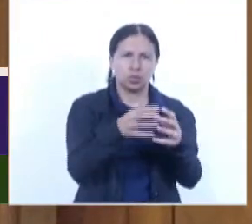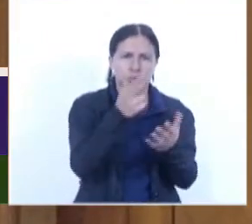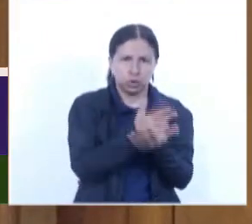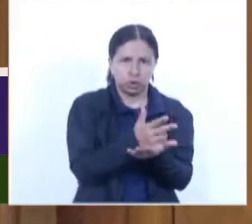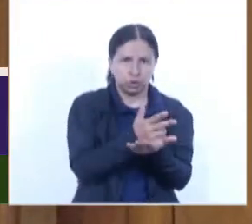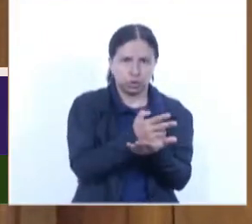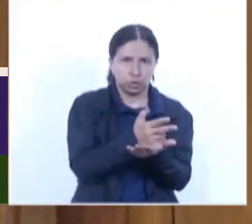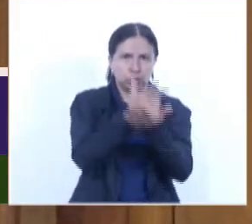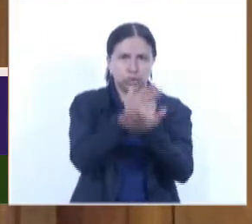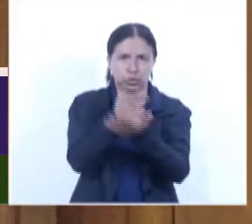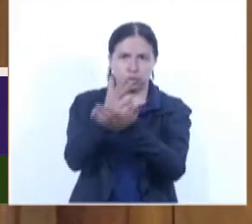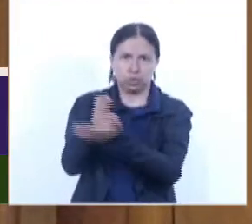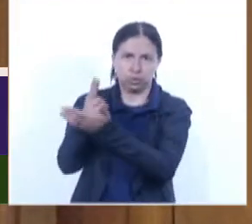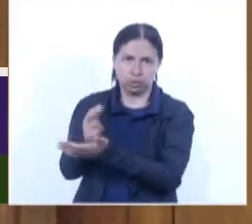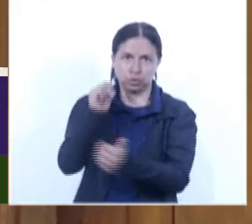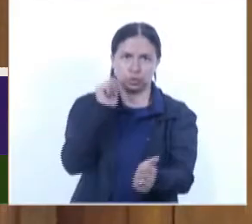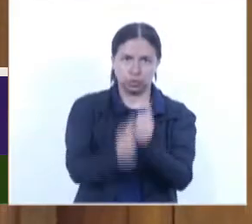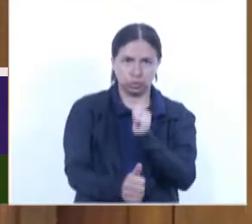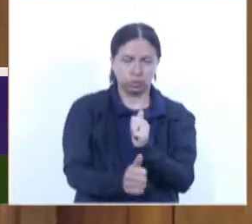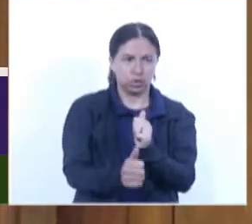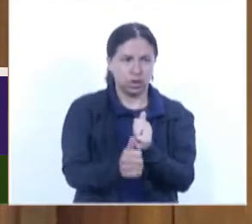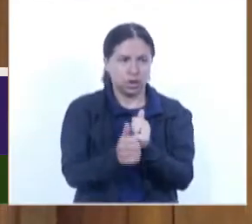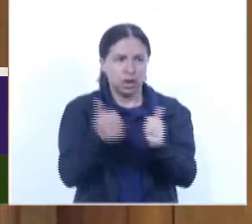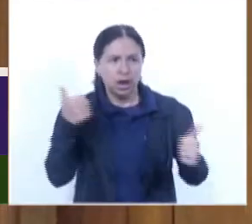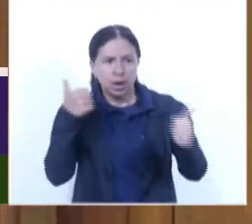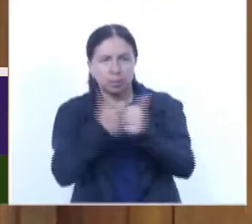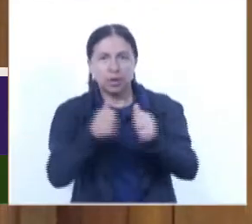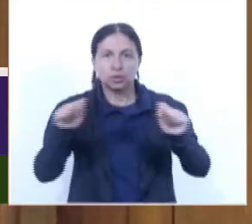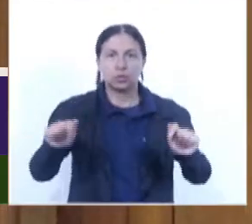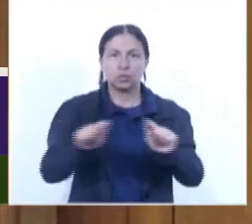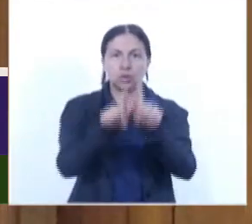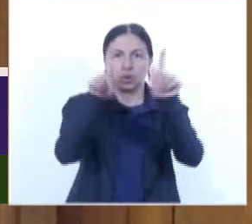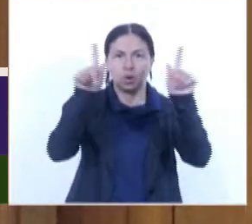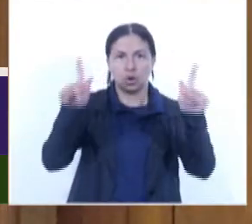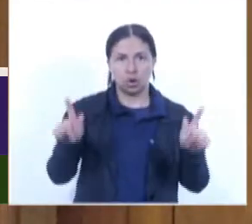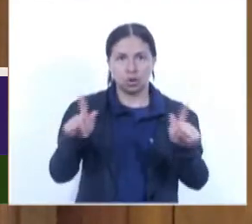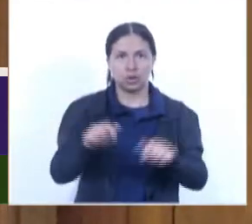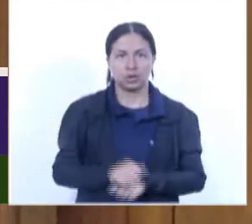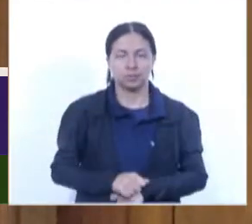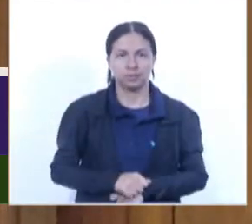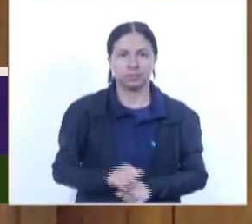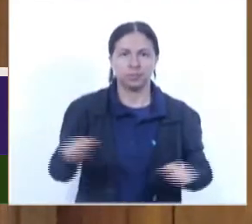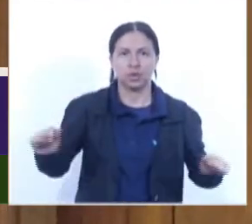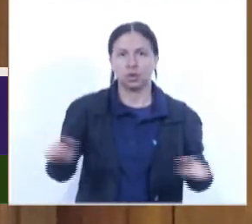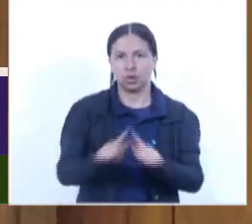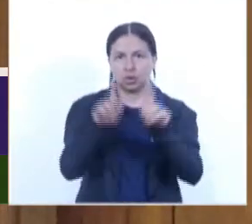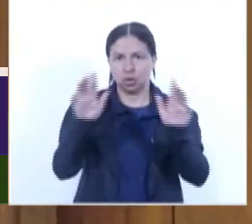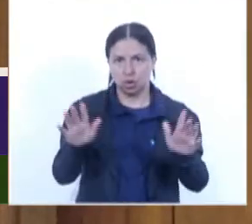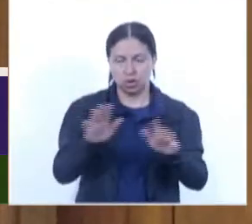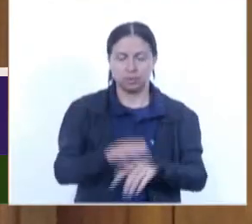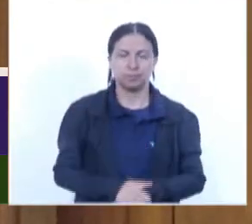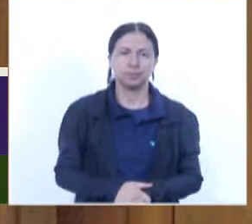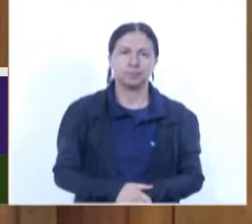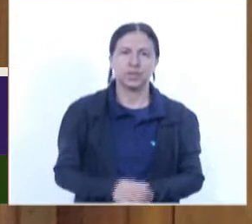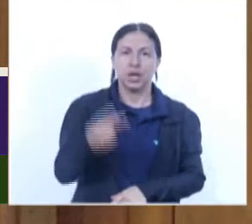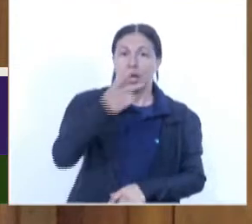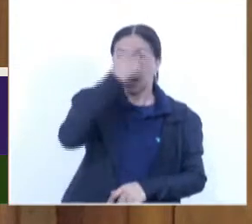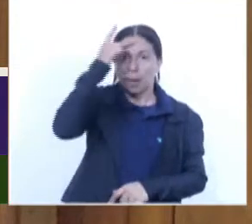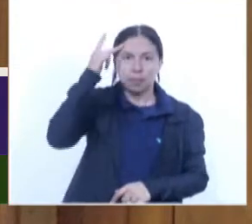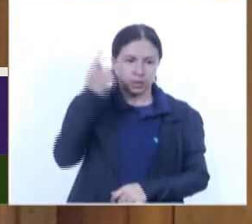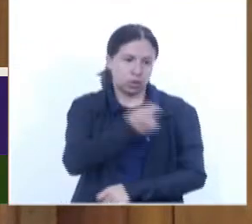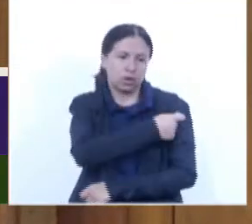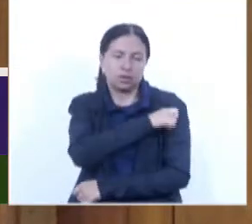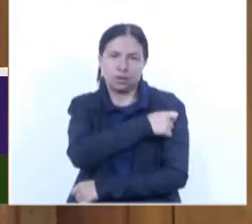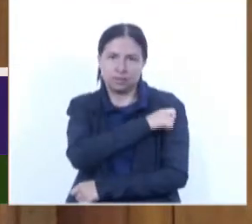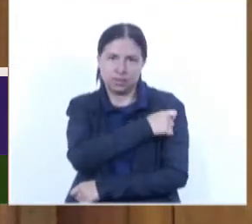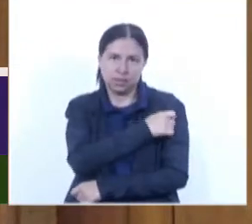que fica no rumo do glória e um agente de saúde foi baleado no pé então tem aqui o número do inquérito policial